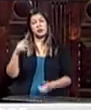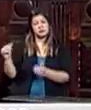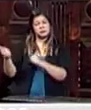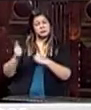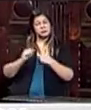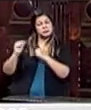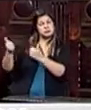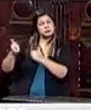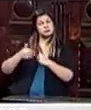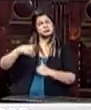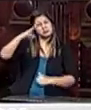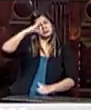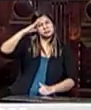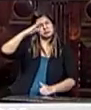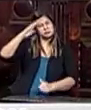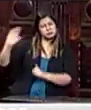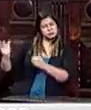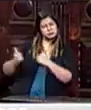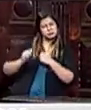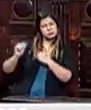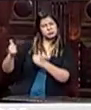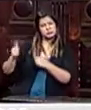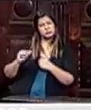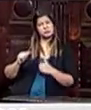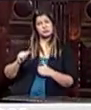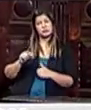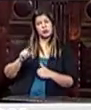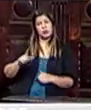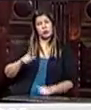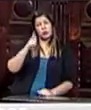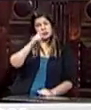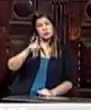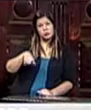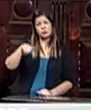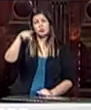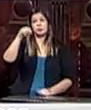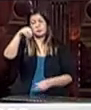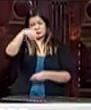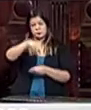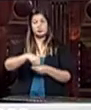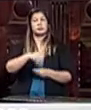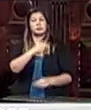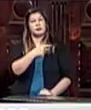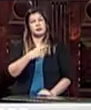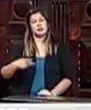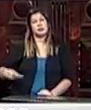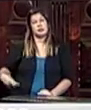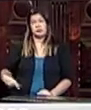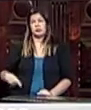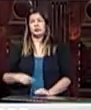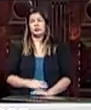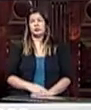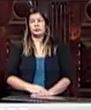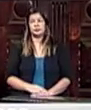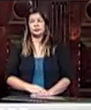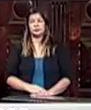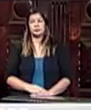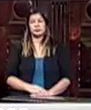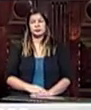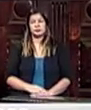pela ditadura, foi eleito presidente da República. E